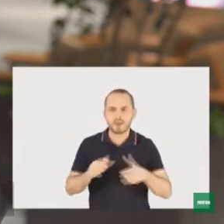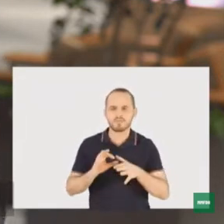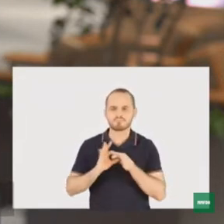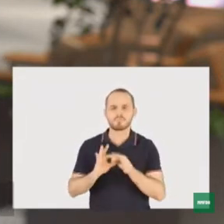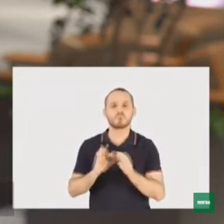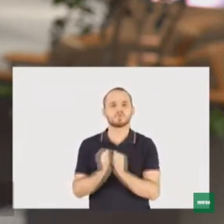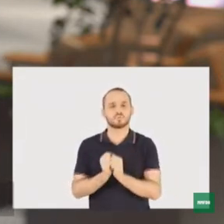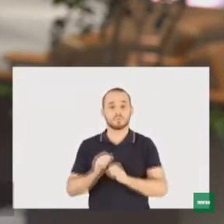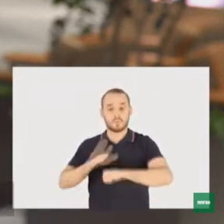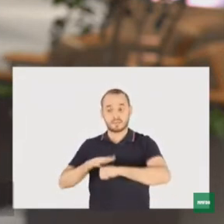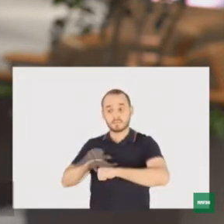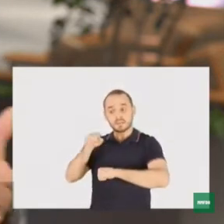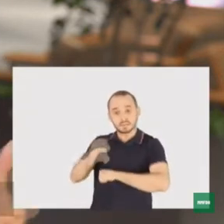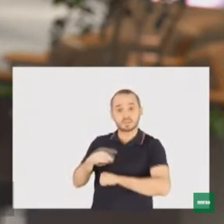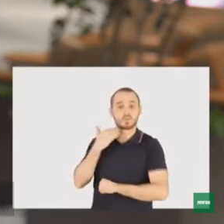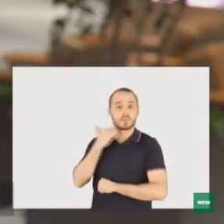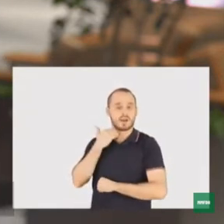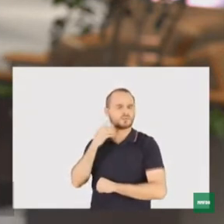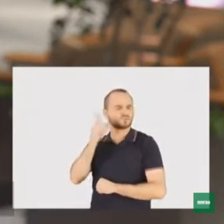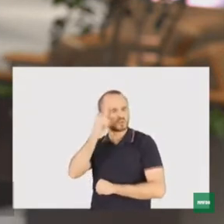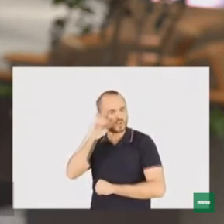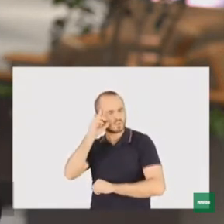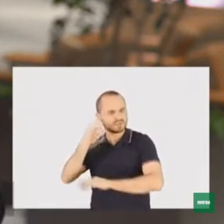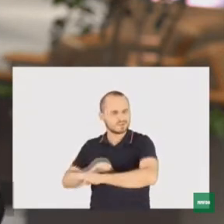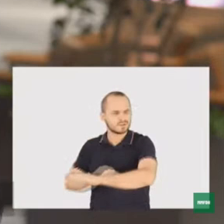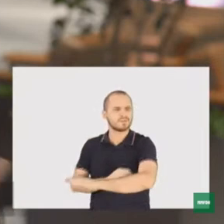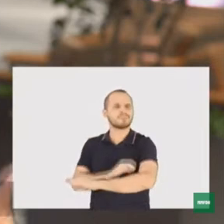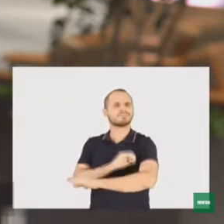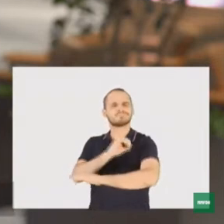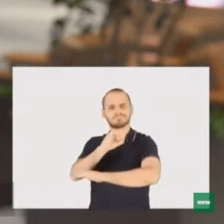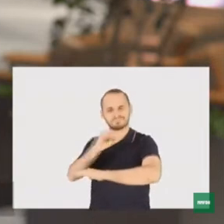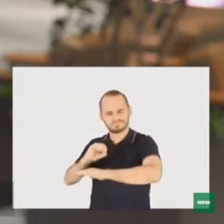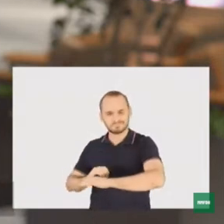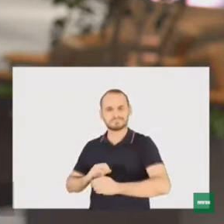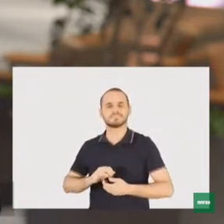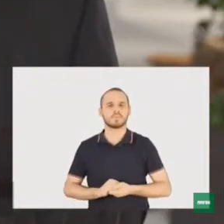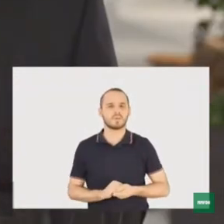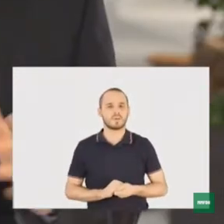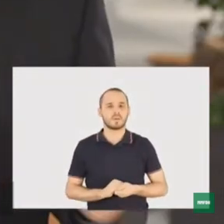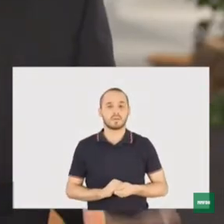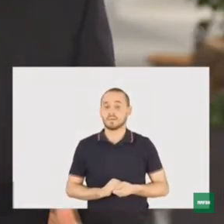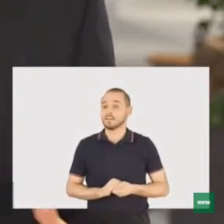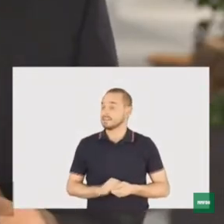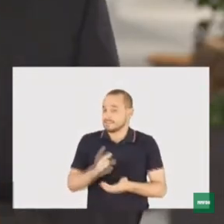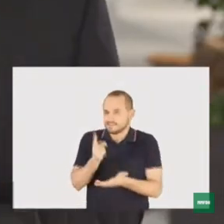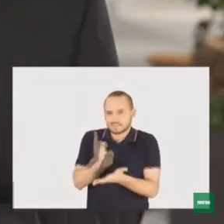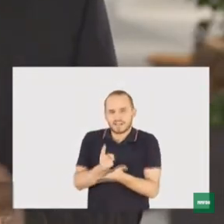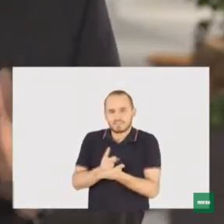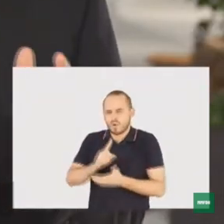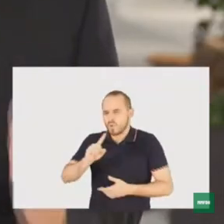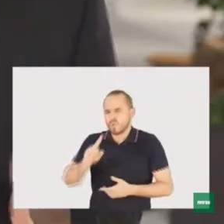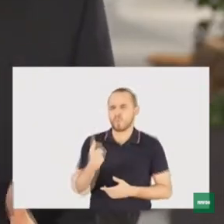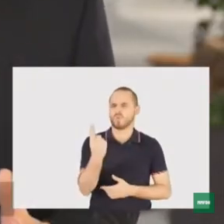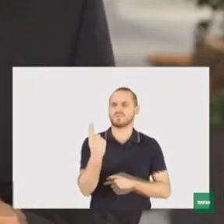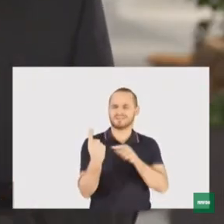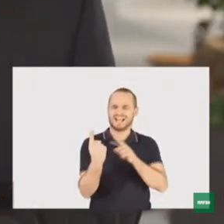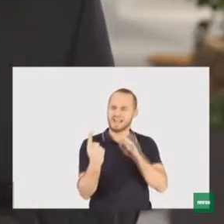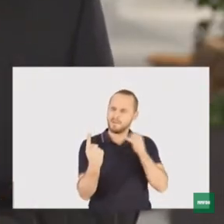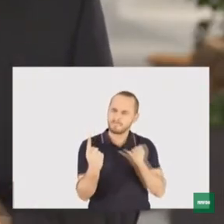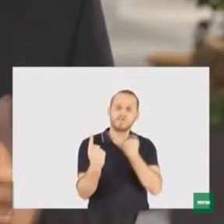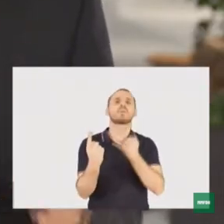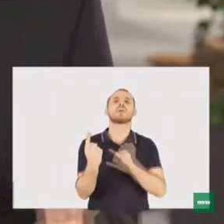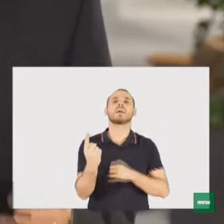assim que construímos e reinventamos nossa organização todos os dias, mas sem nunca abrir mão de um